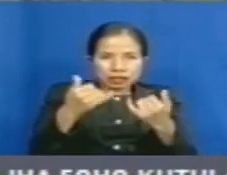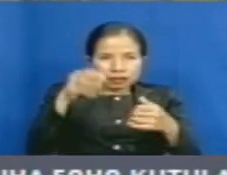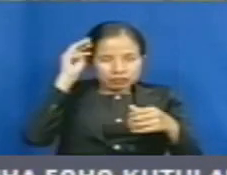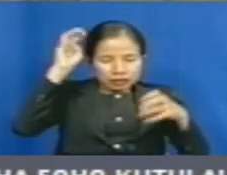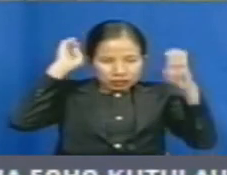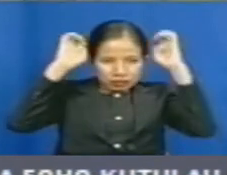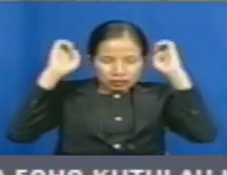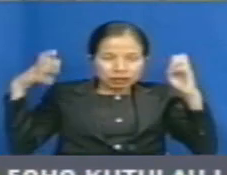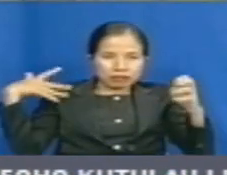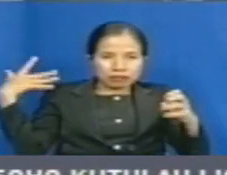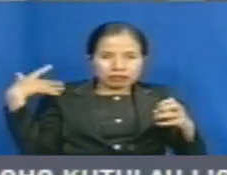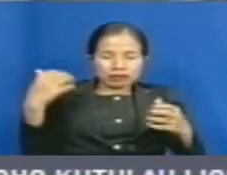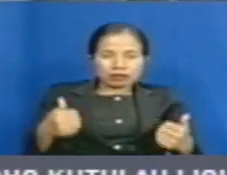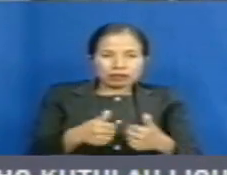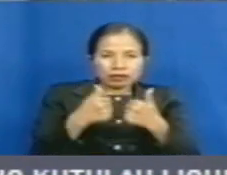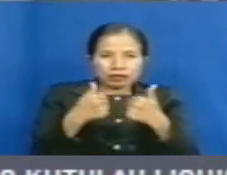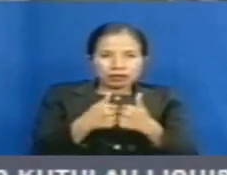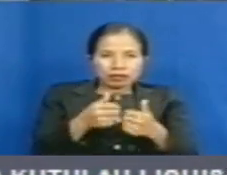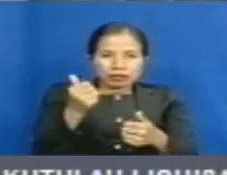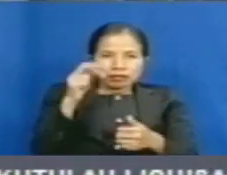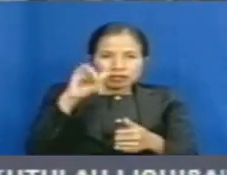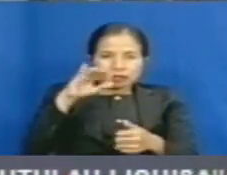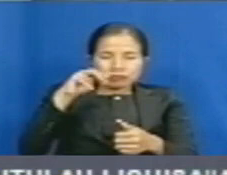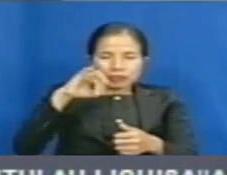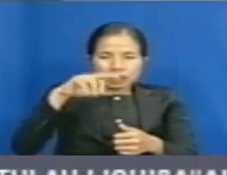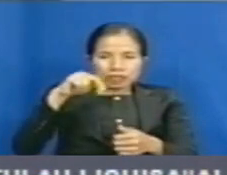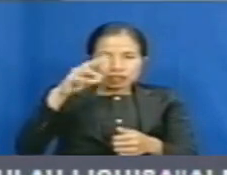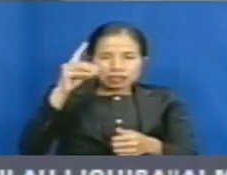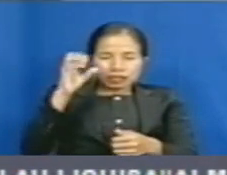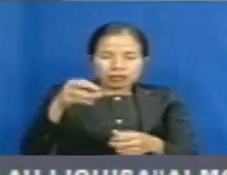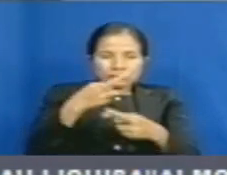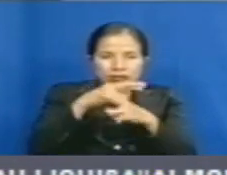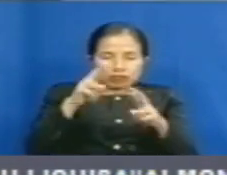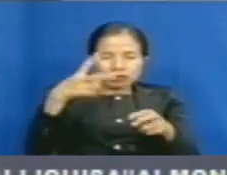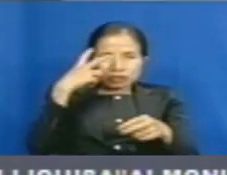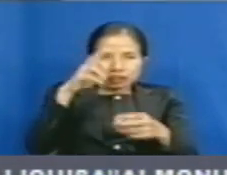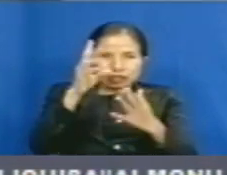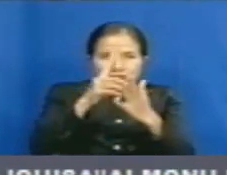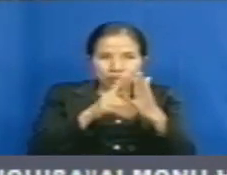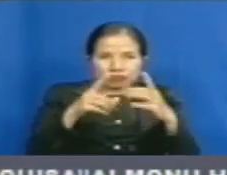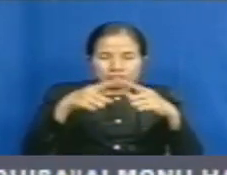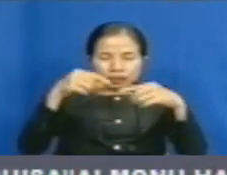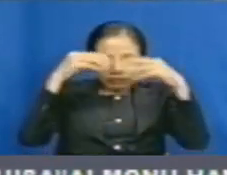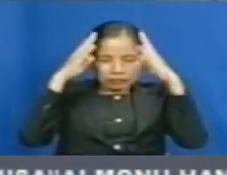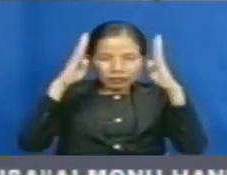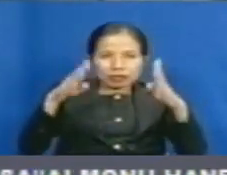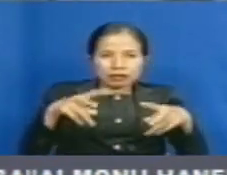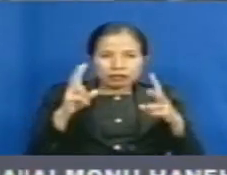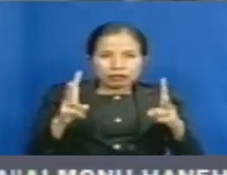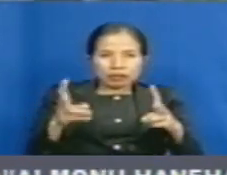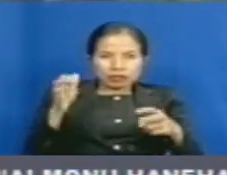Ministro da Educação, Juventude e Desporto, Armindo Maia Hateten. Resultado de verificação de dados para professor voluntário